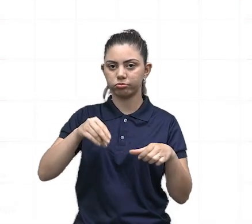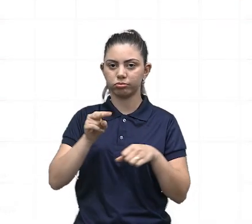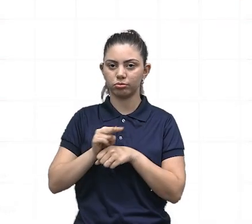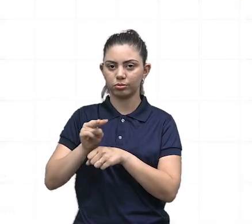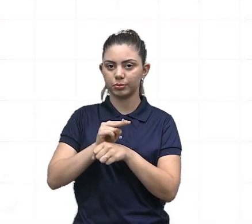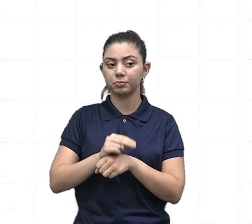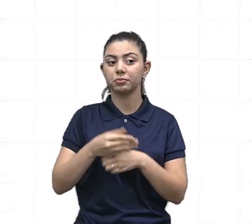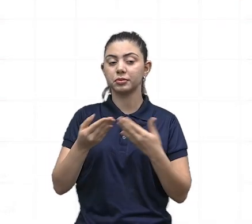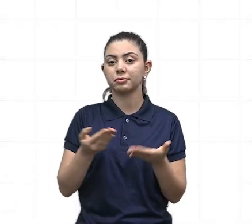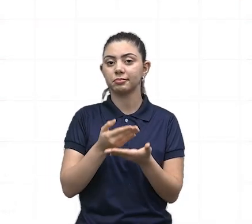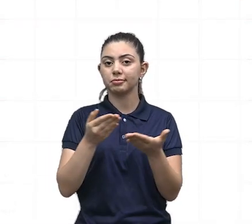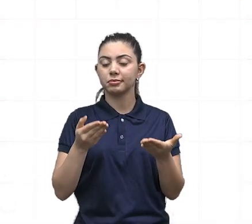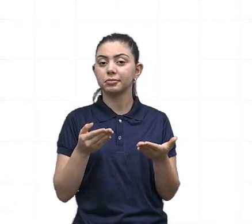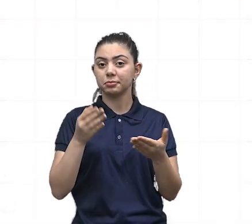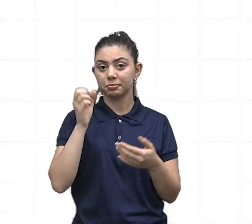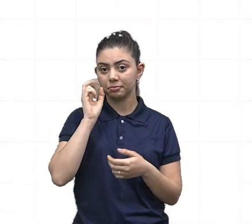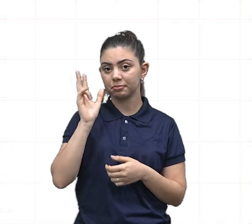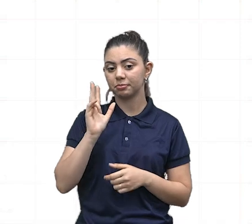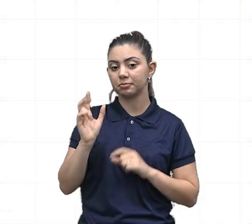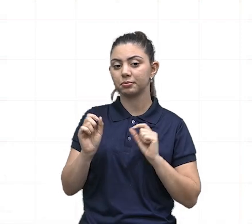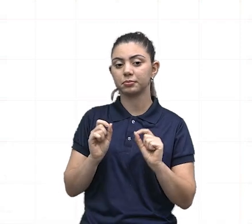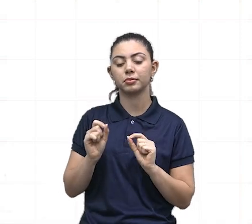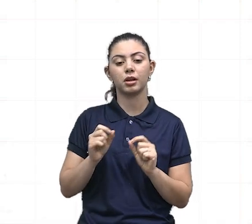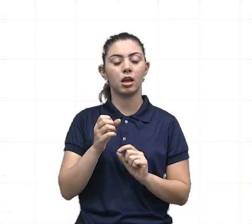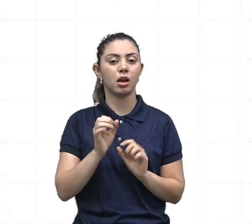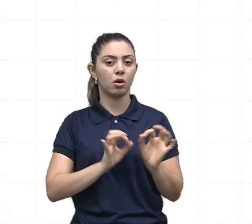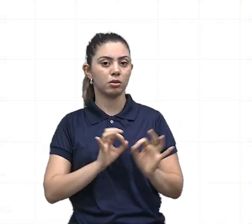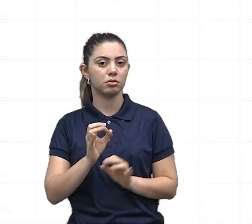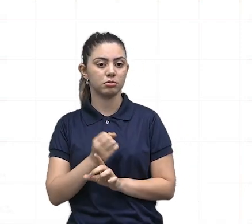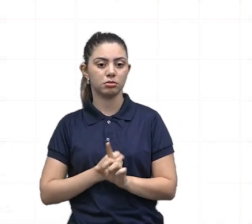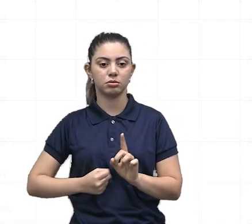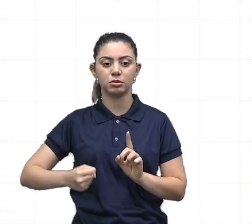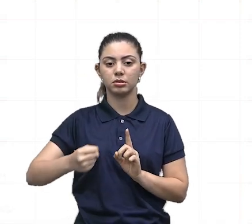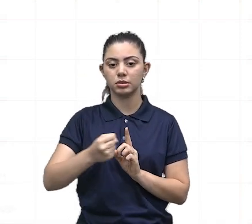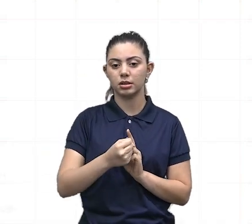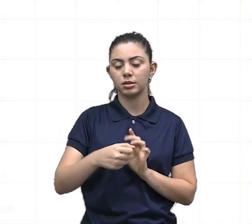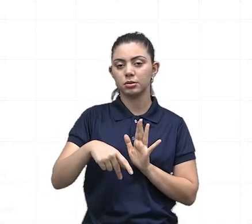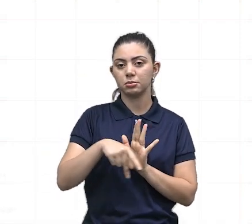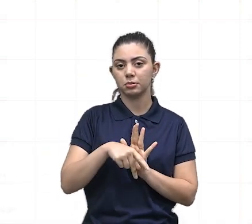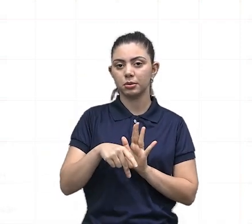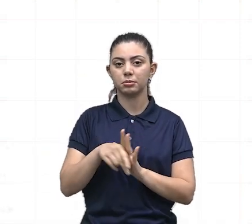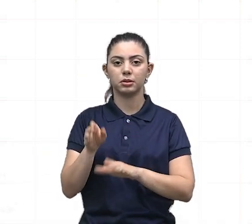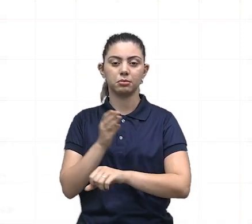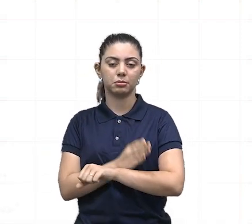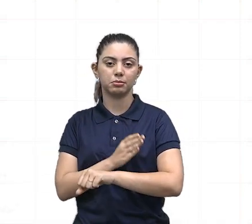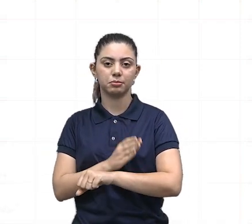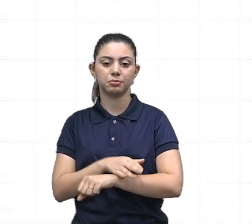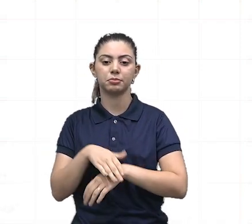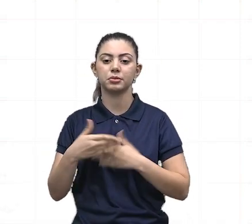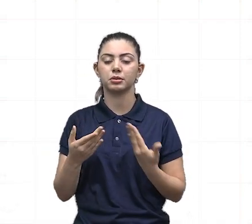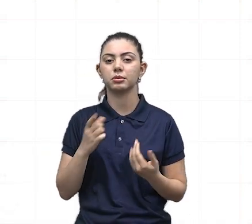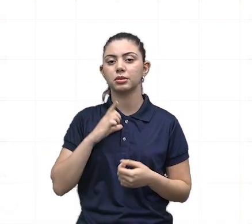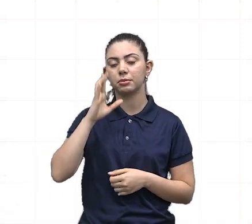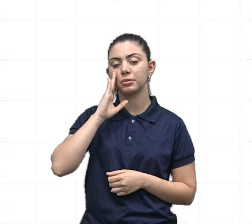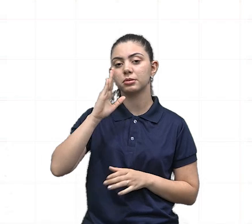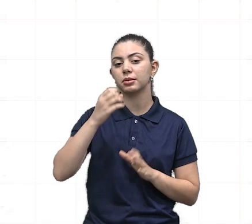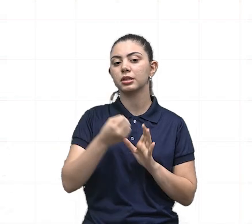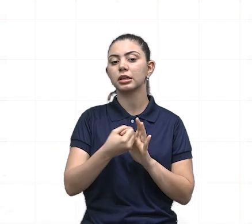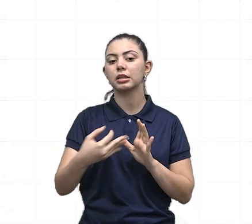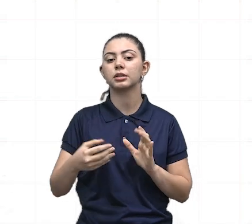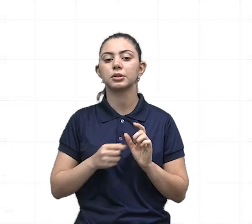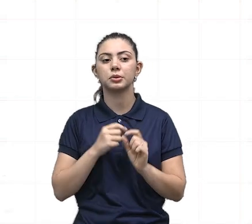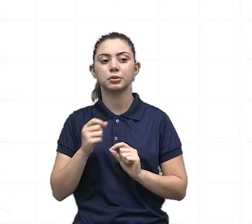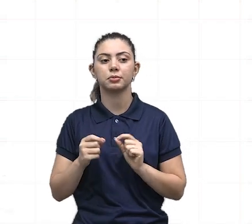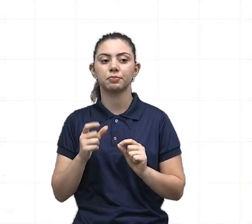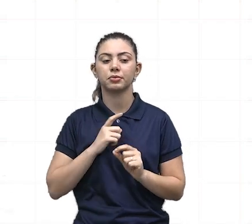nessa história, olha só, a organização social que regia os feudos medievais tinha como principais, então, características, presença